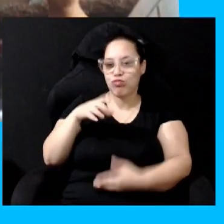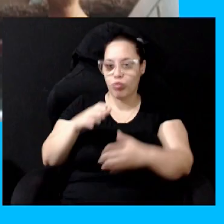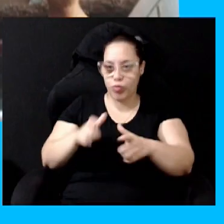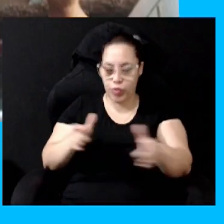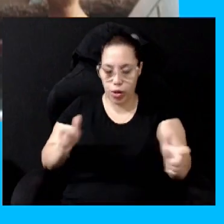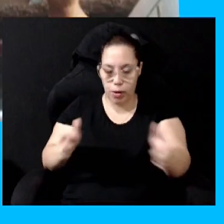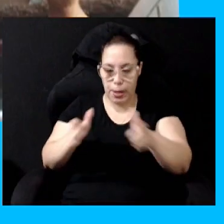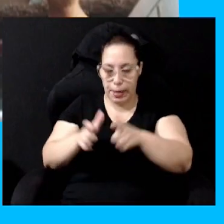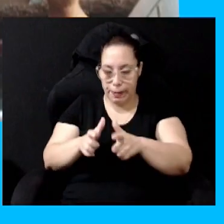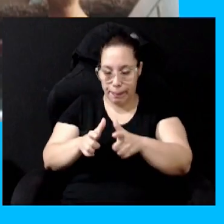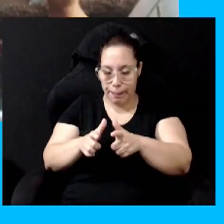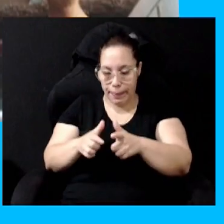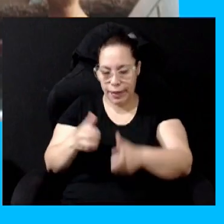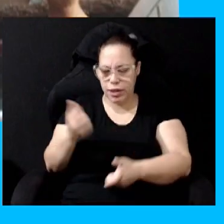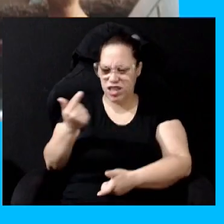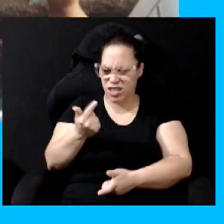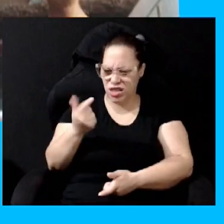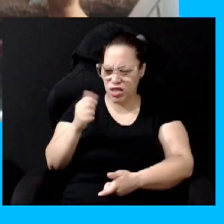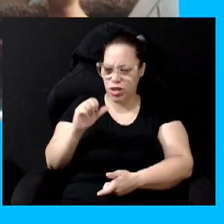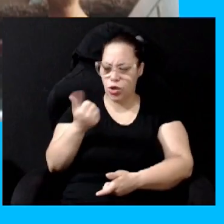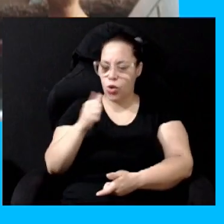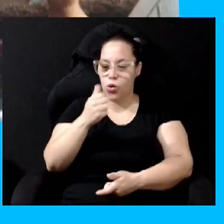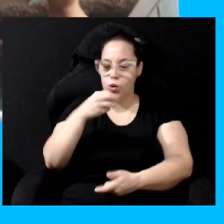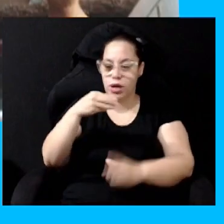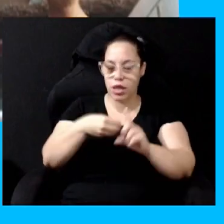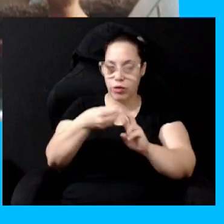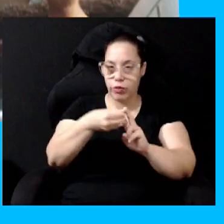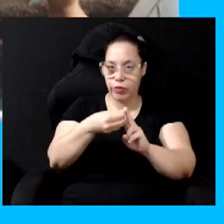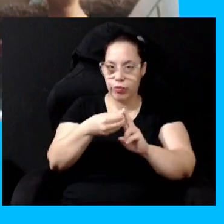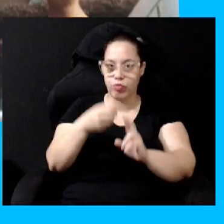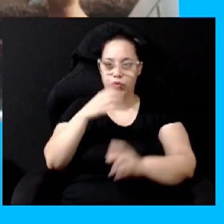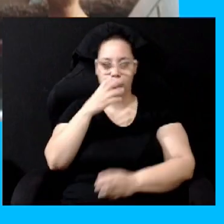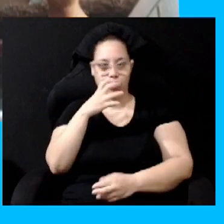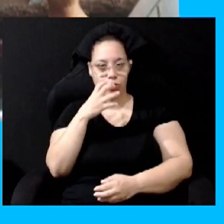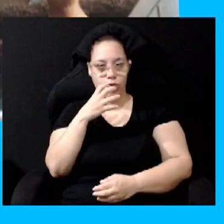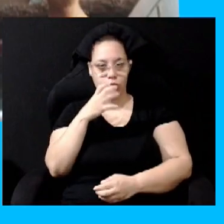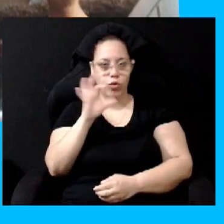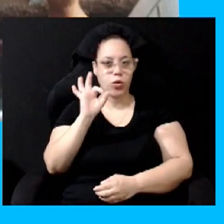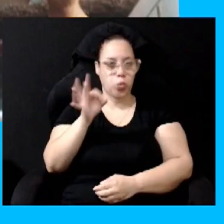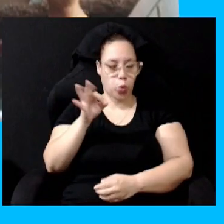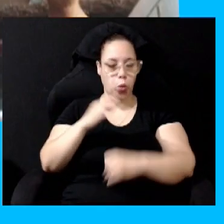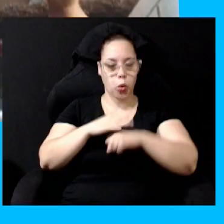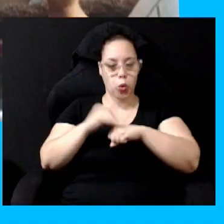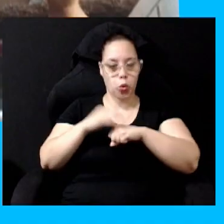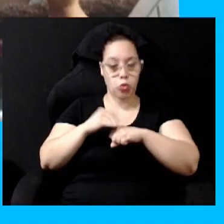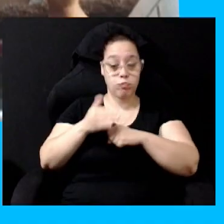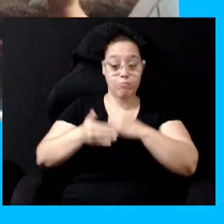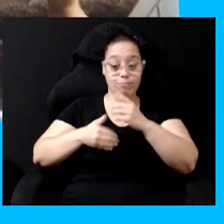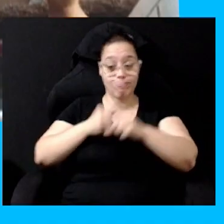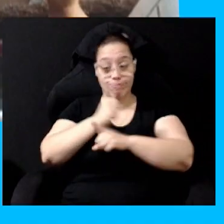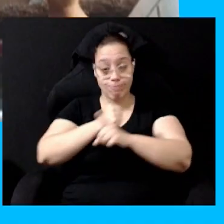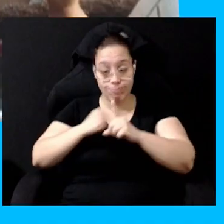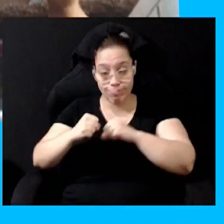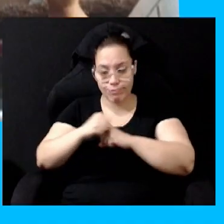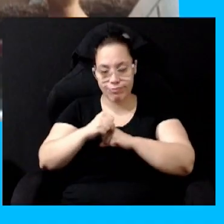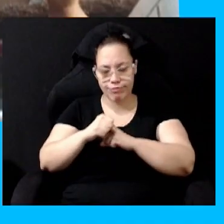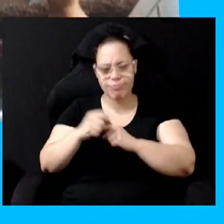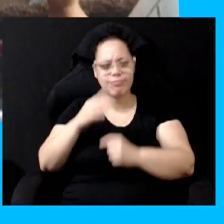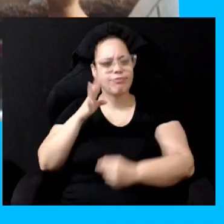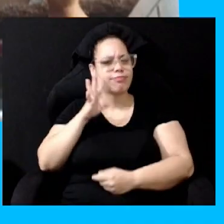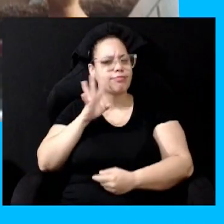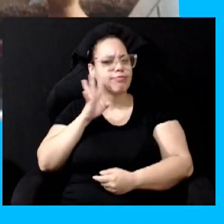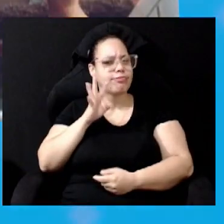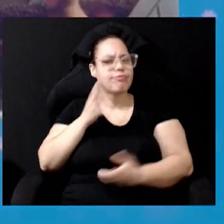tem entre 7 e 11 meses. Esse doguinho é super dócil e sociável. Se você se interessou, entre